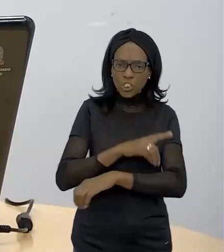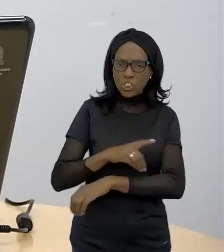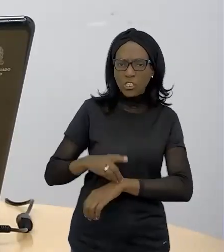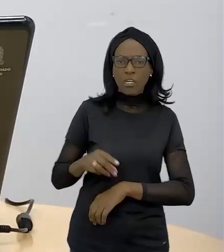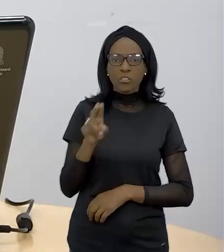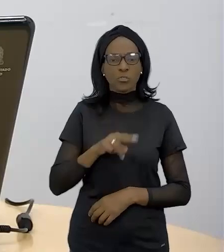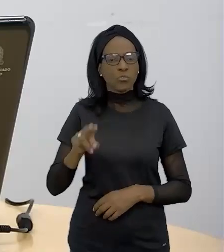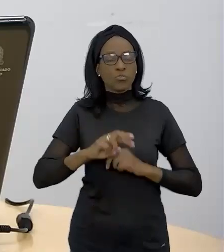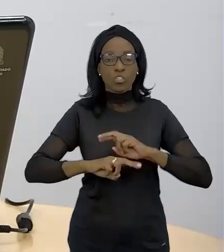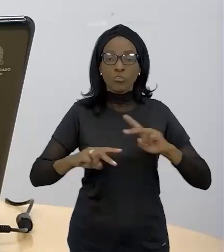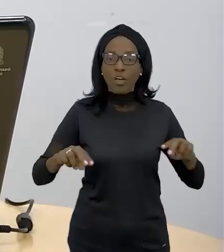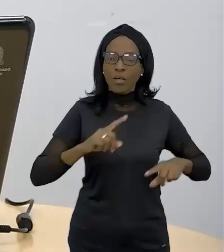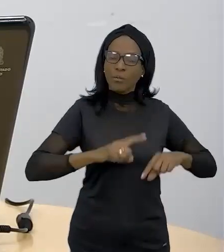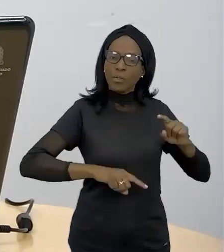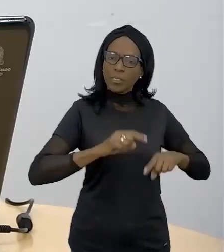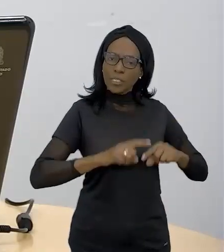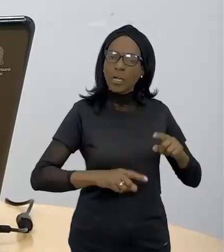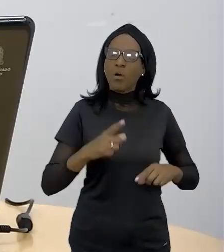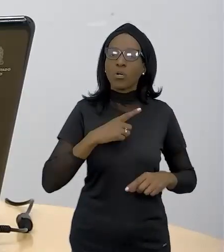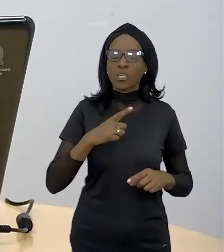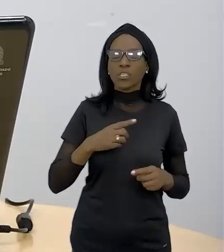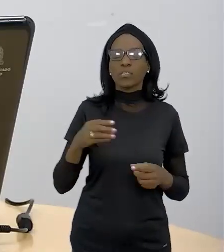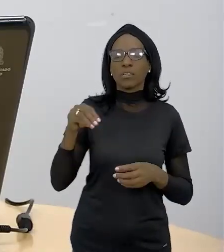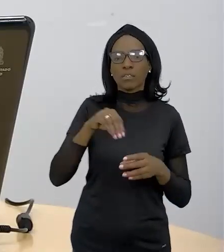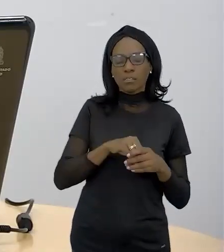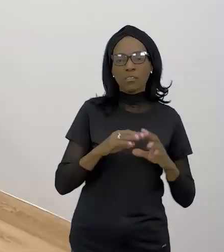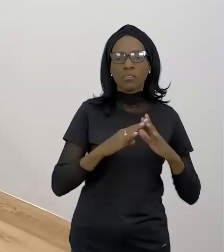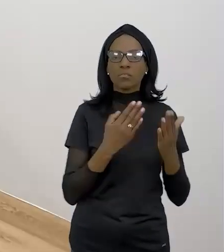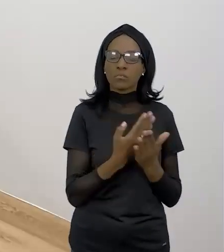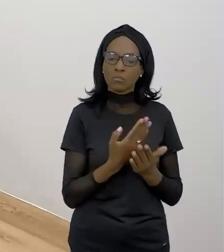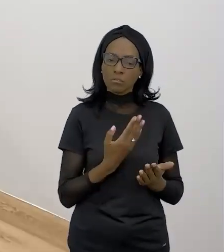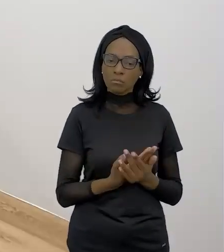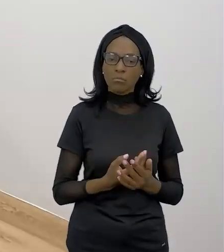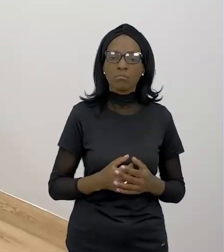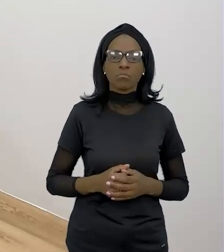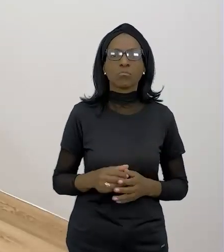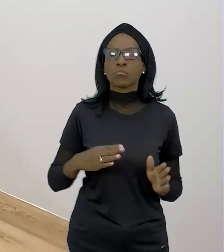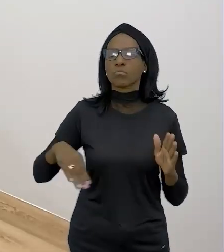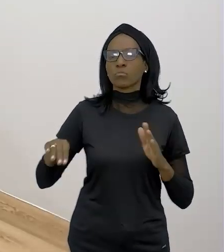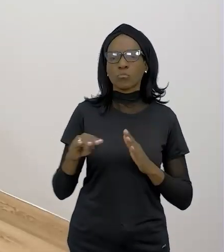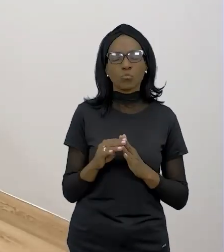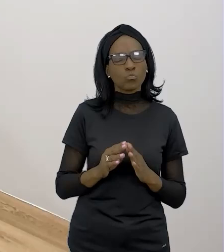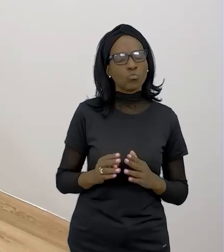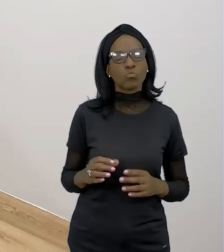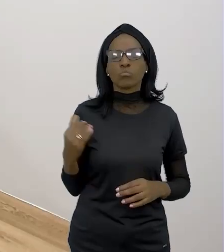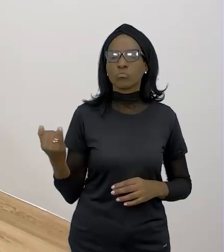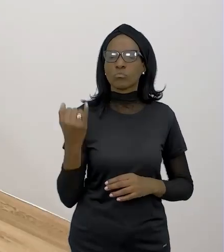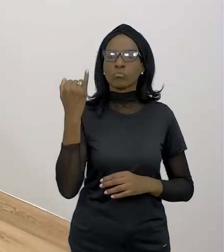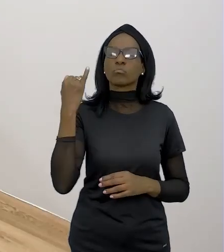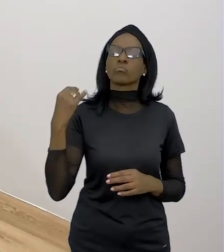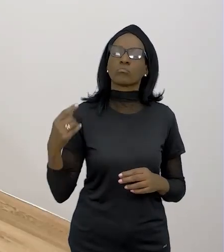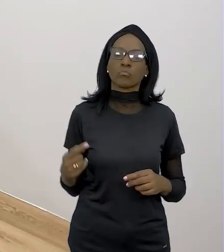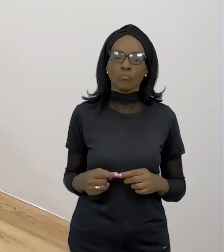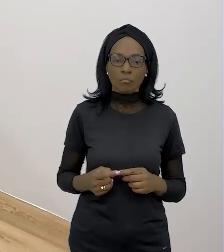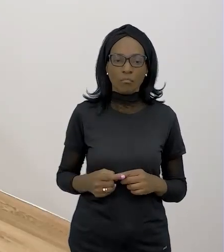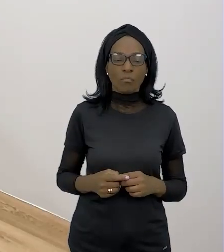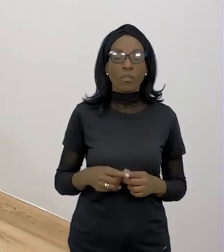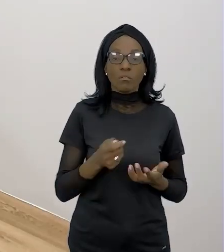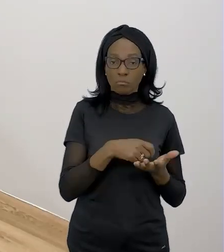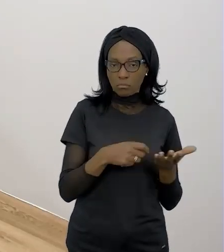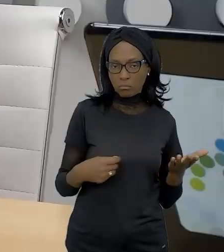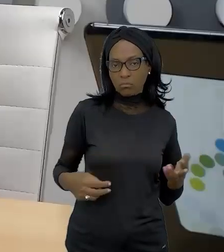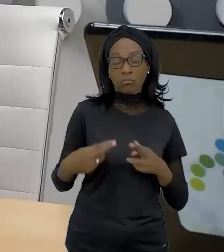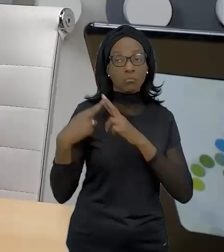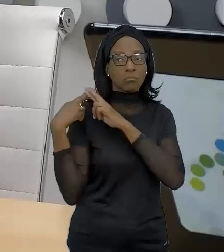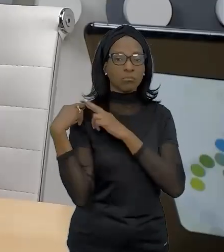os outros materiais que existem na escola. Sim. Tá? Tudo fica válido. Então, como está escrito lá, que o papel dele é